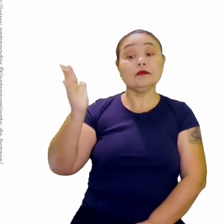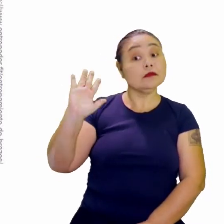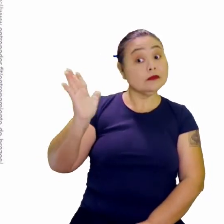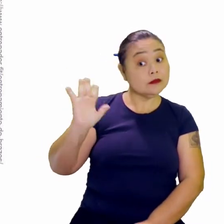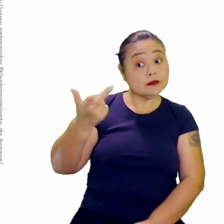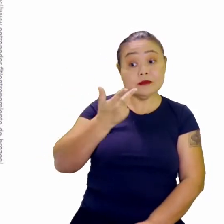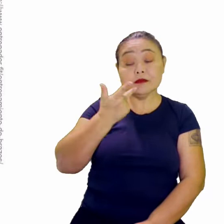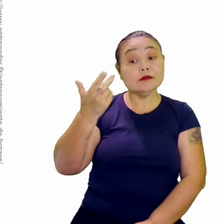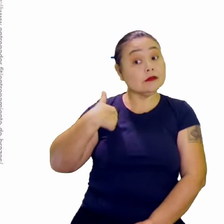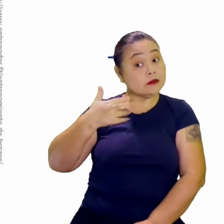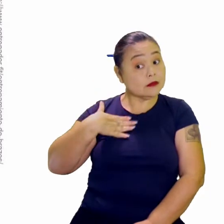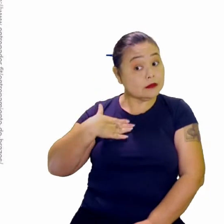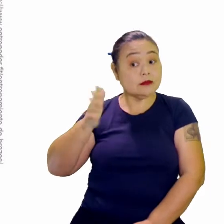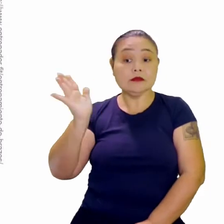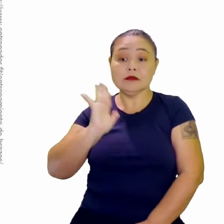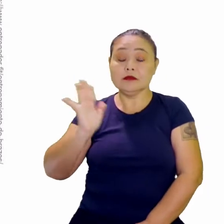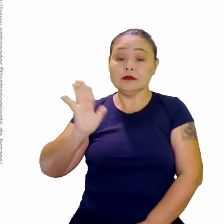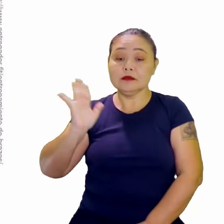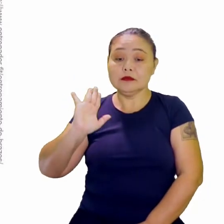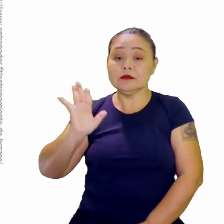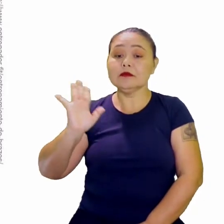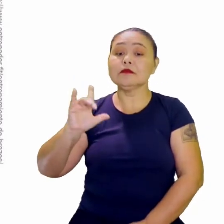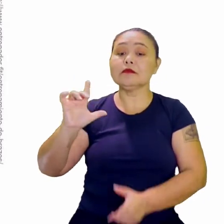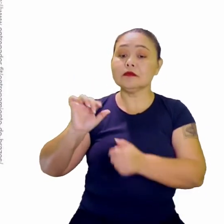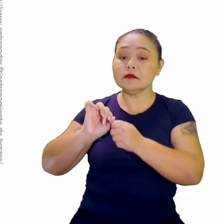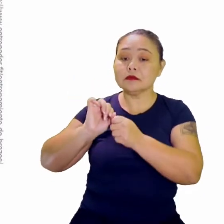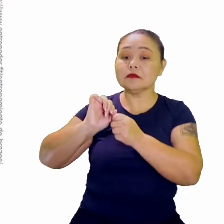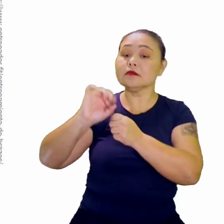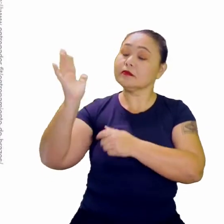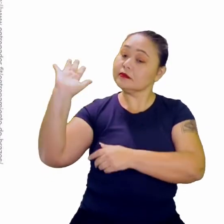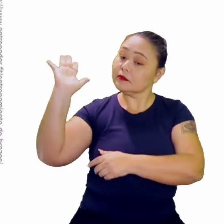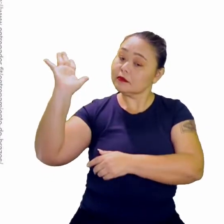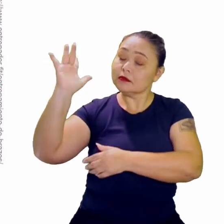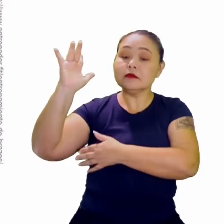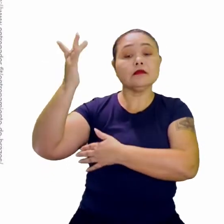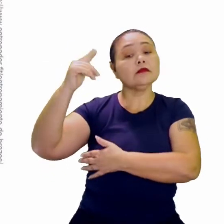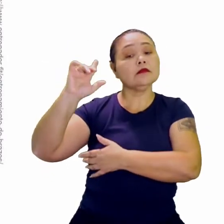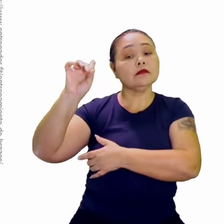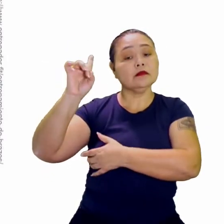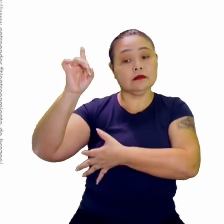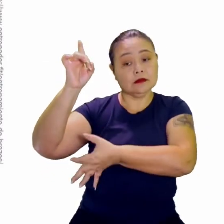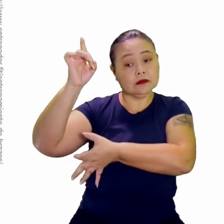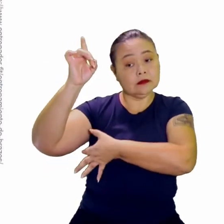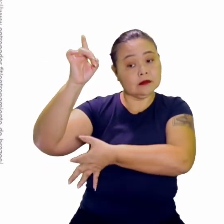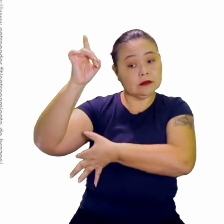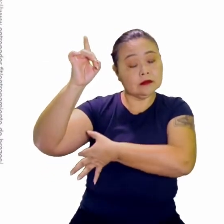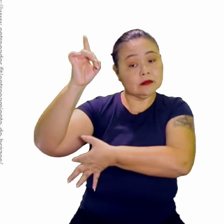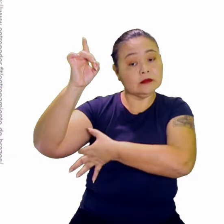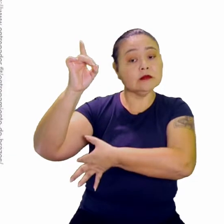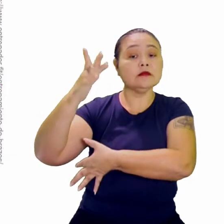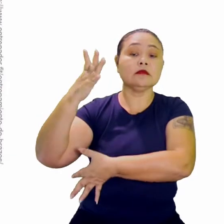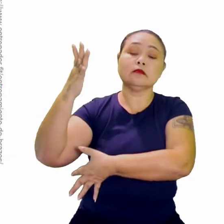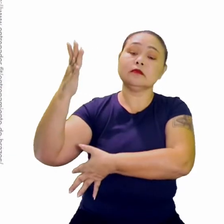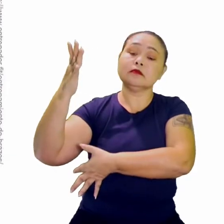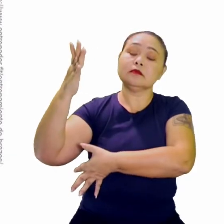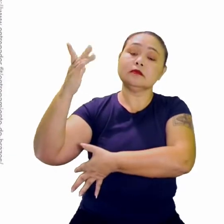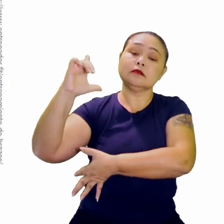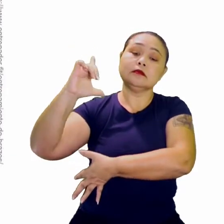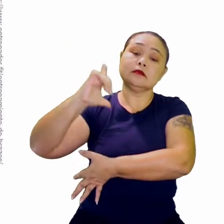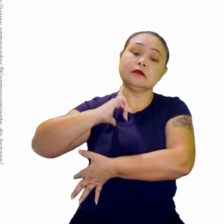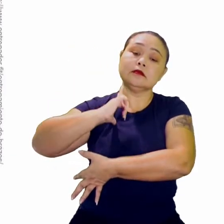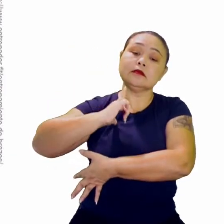tchau, professor, o meu tchau. Tríceps braquial. O tríceps braquial, ele